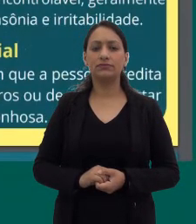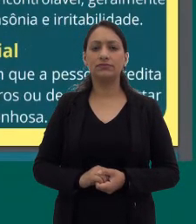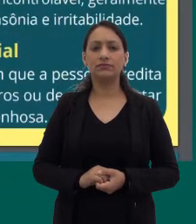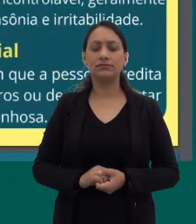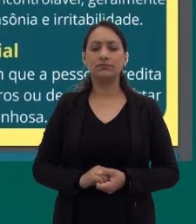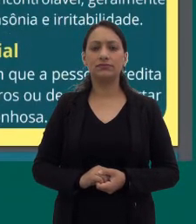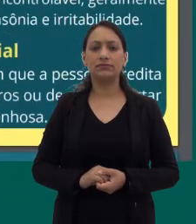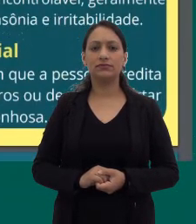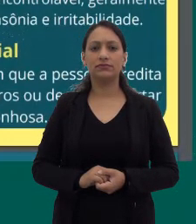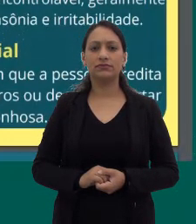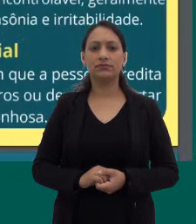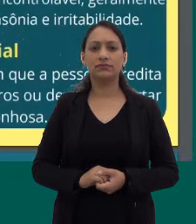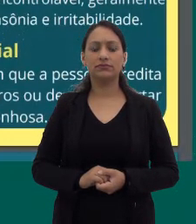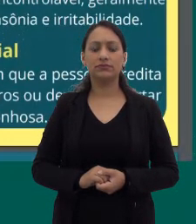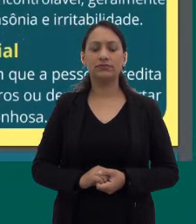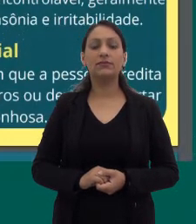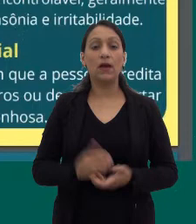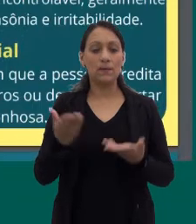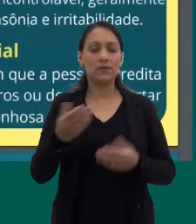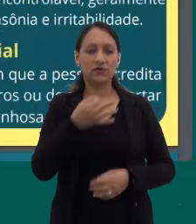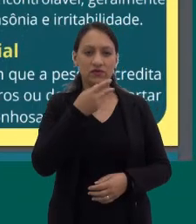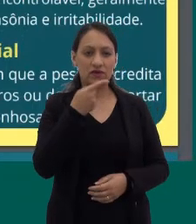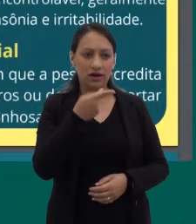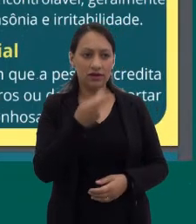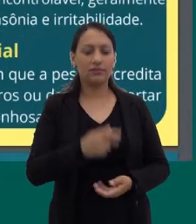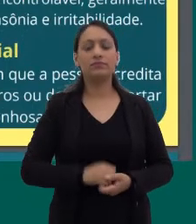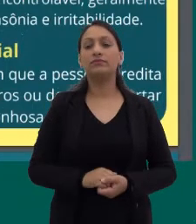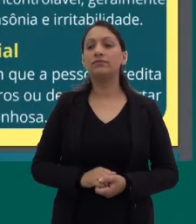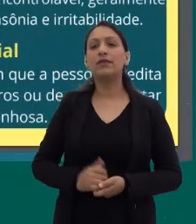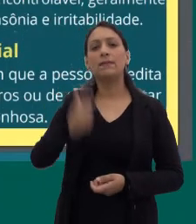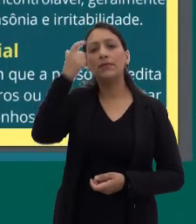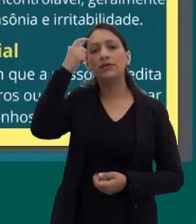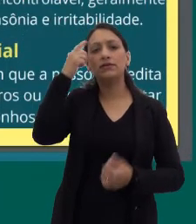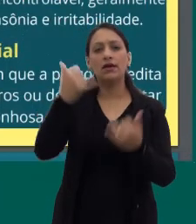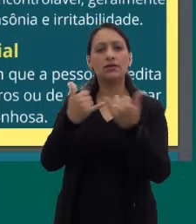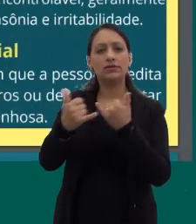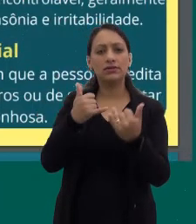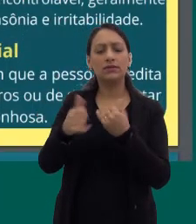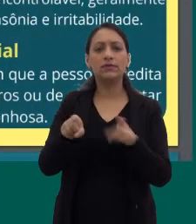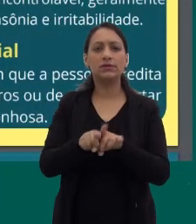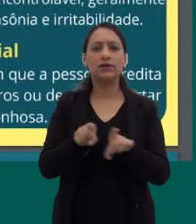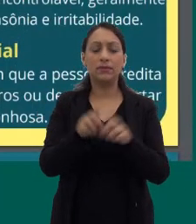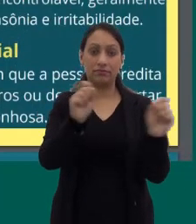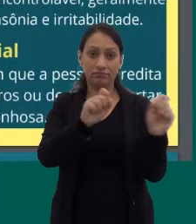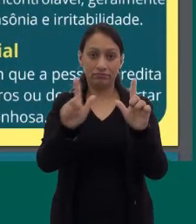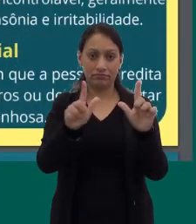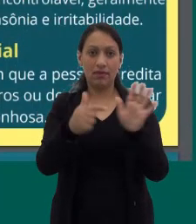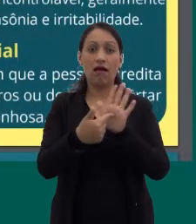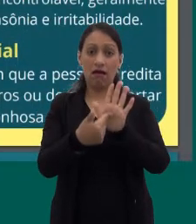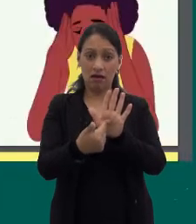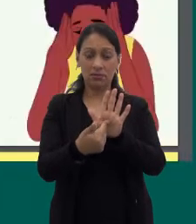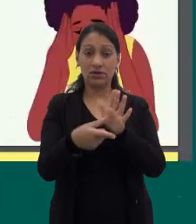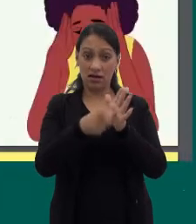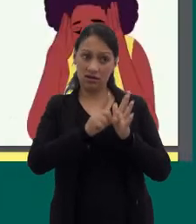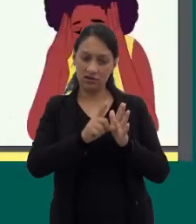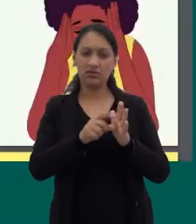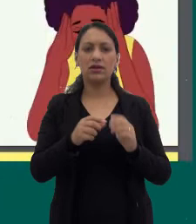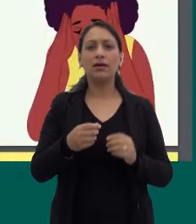Oi? Pode lá, Carol. Não, eu estava pensando, por exemplo, ali na lâmina anterior, muita gente que está